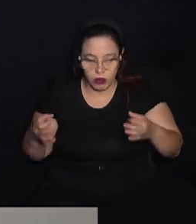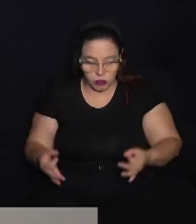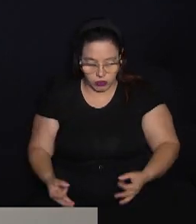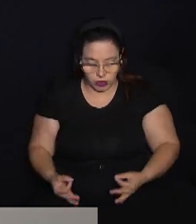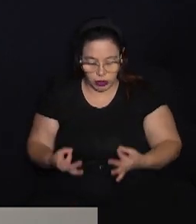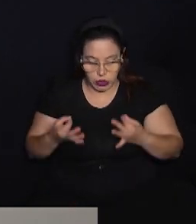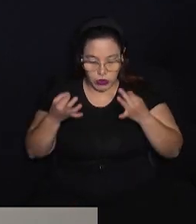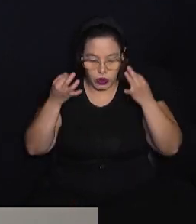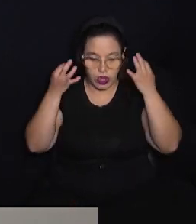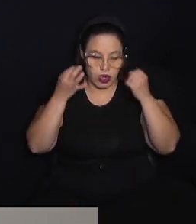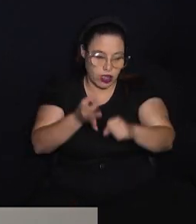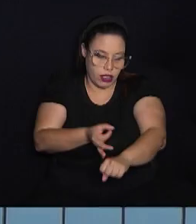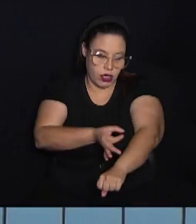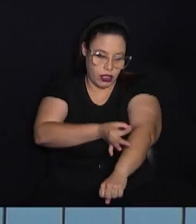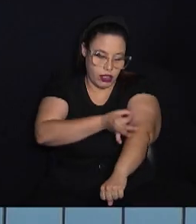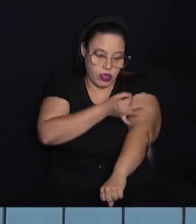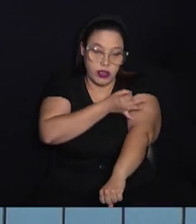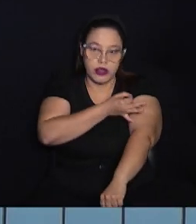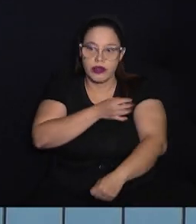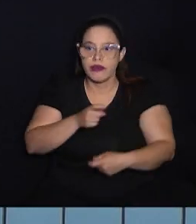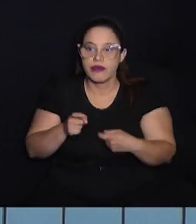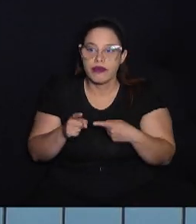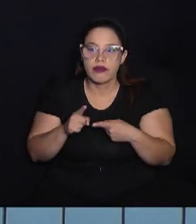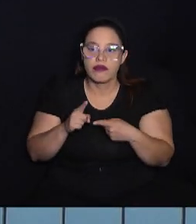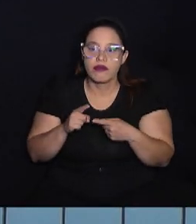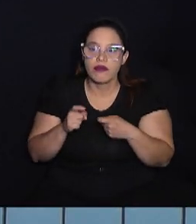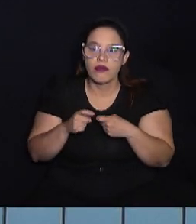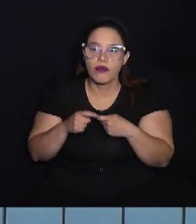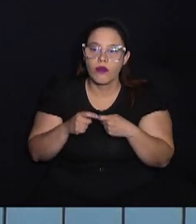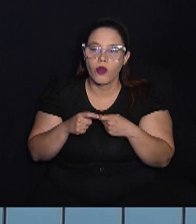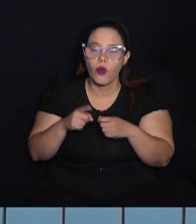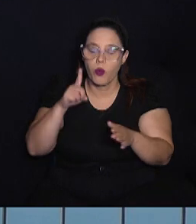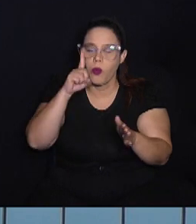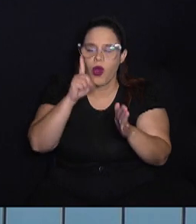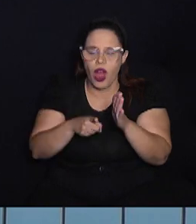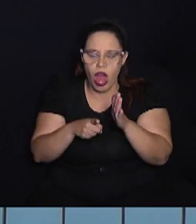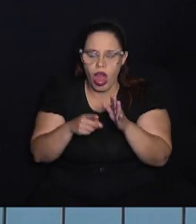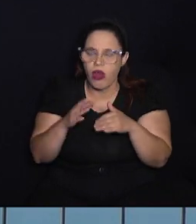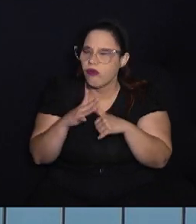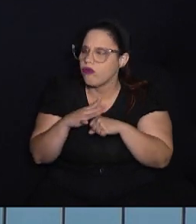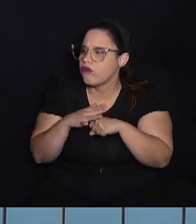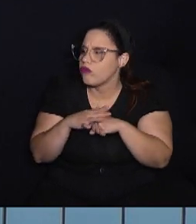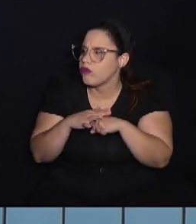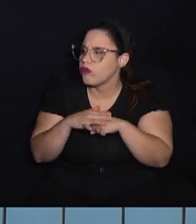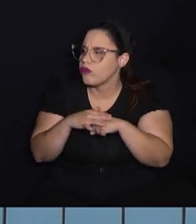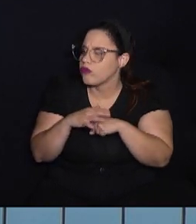pele. Doutor, agora como que é feito o diagnóstico da doença?